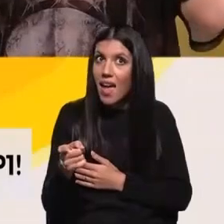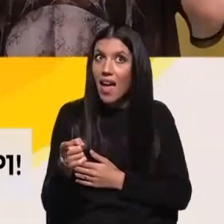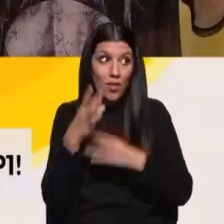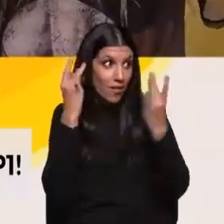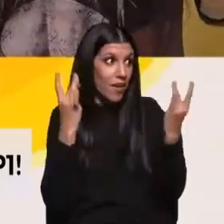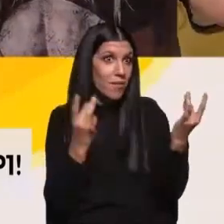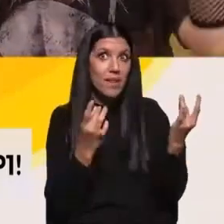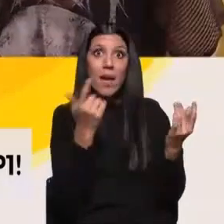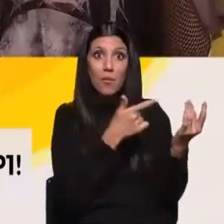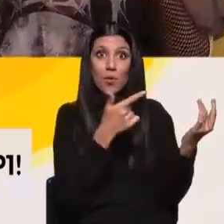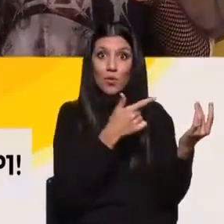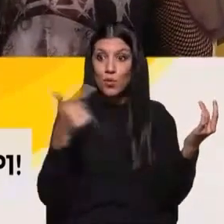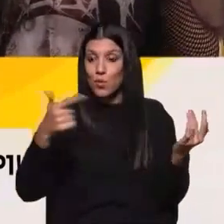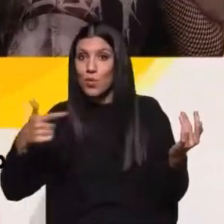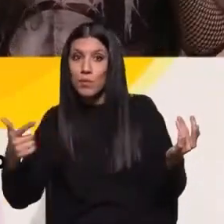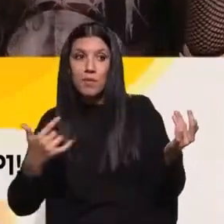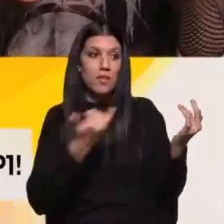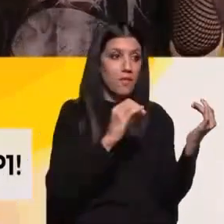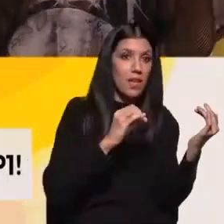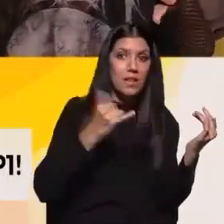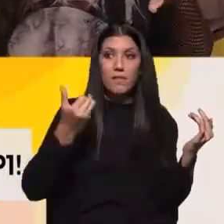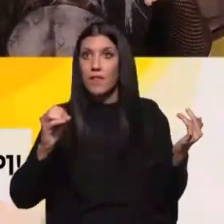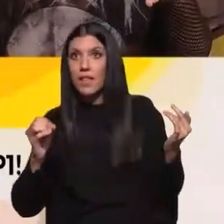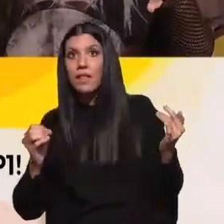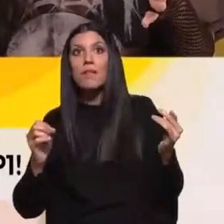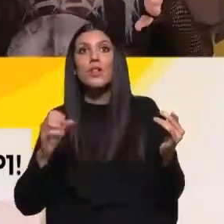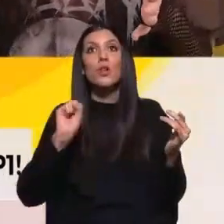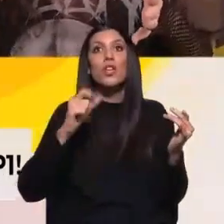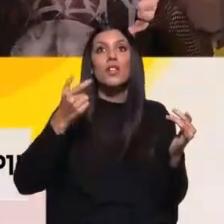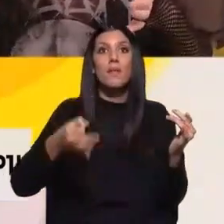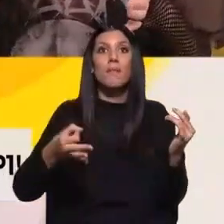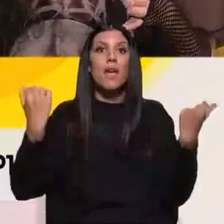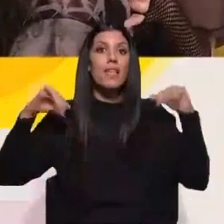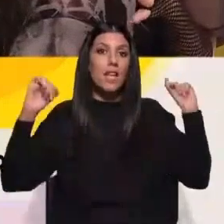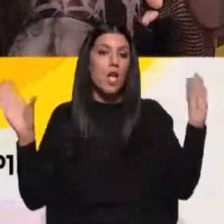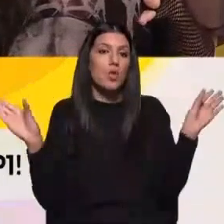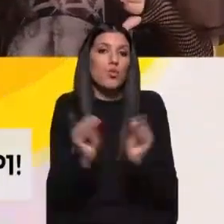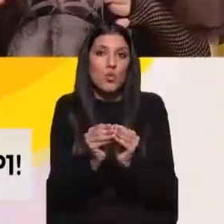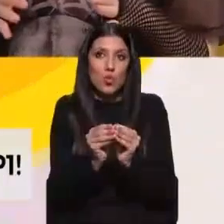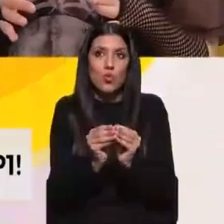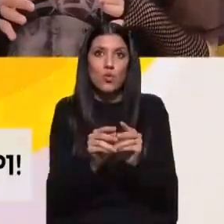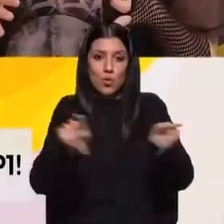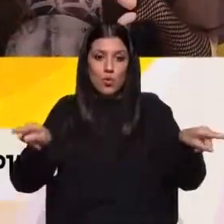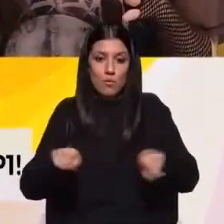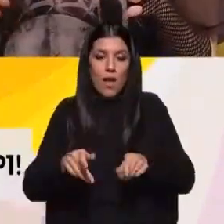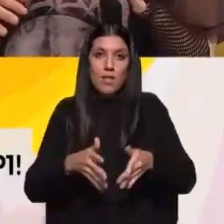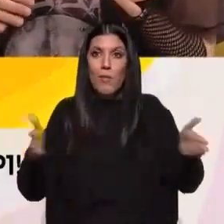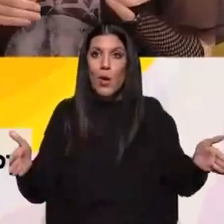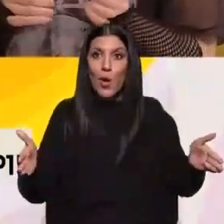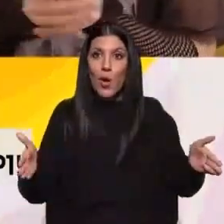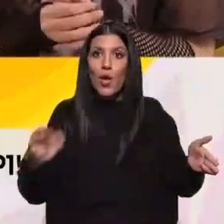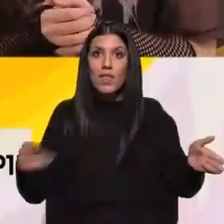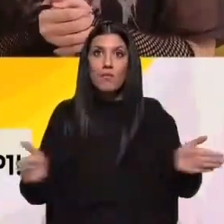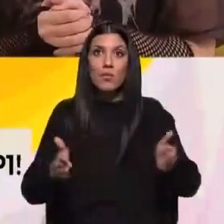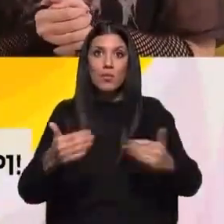brincar. É por turmas, mas agora os do Got Talent têm ensaiado juntos, não é? Pois, claro. Esses têm ensaiado juntos num espaço maior. Mas temos um pequeno